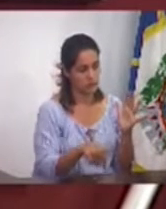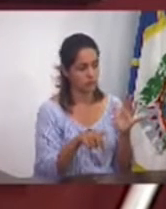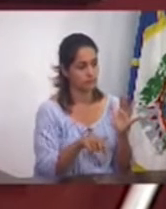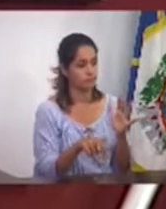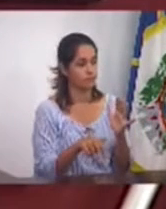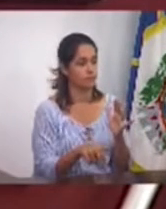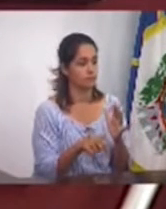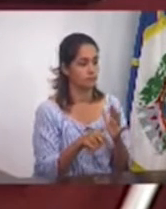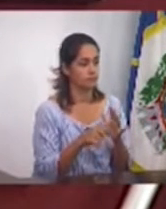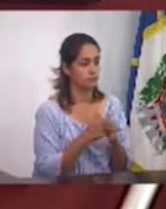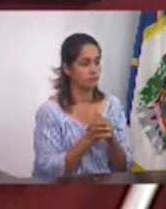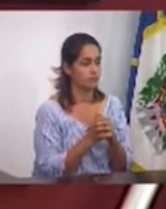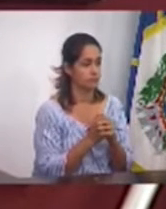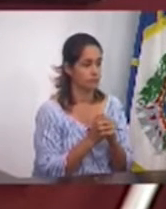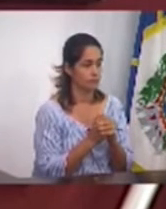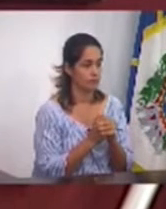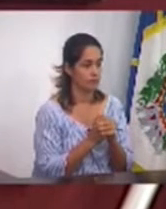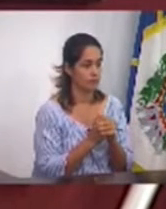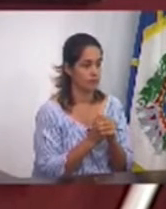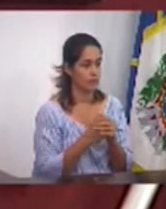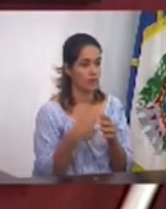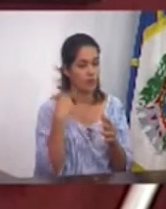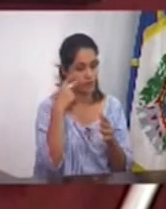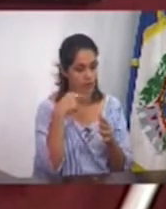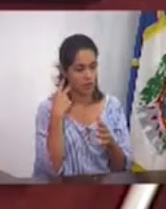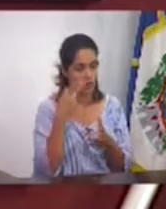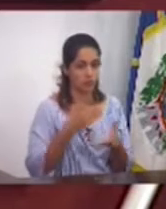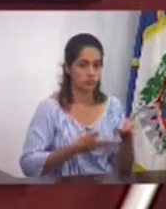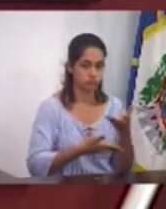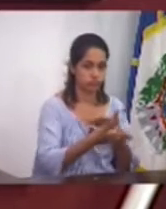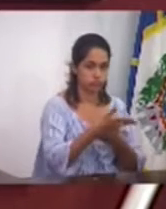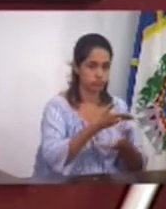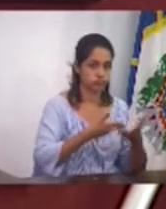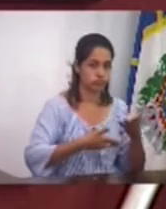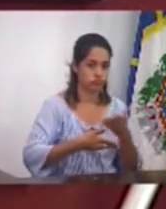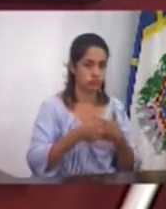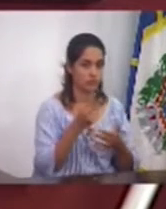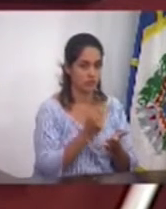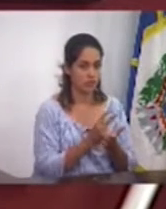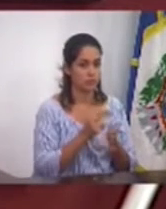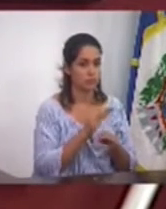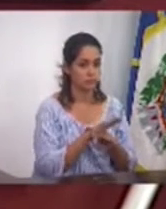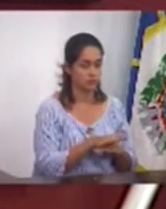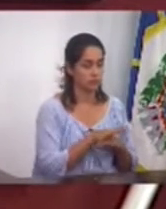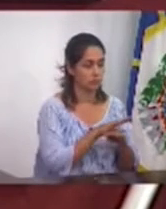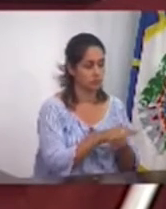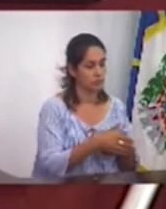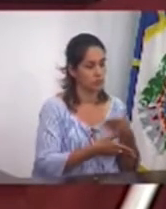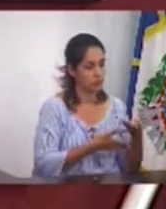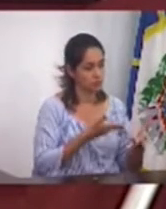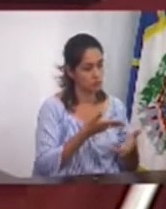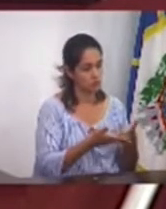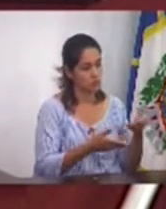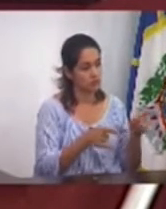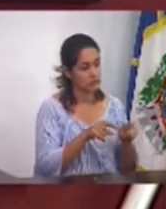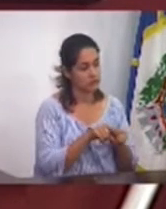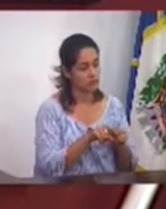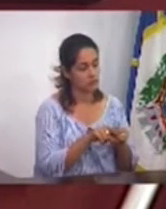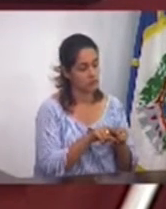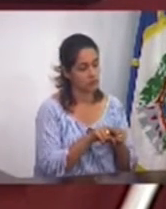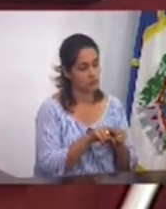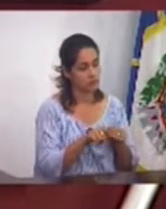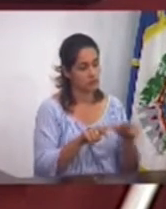eles que nos colaboram para que as coisas caminho adequadamente caminho correto e nós estamos fazendo um trabalho agora